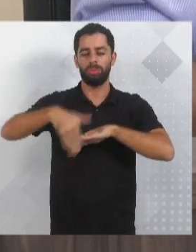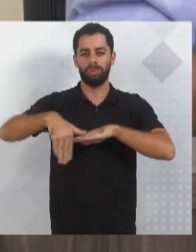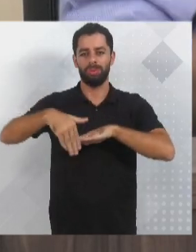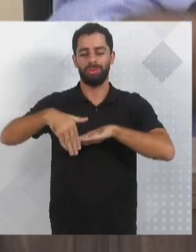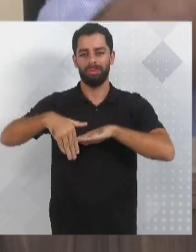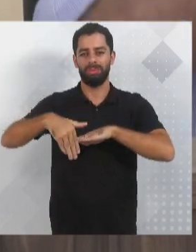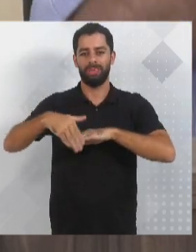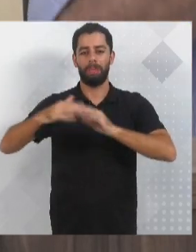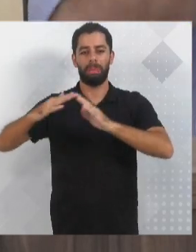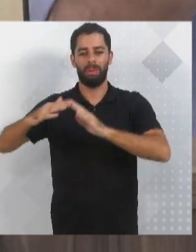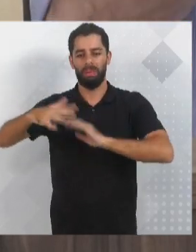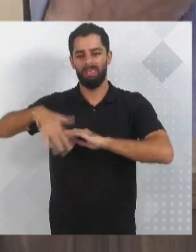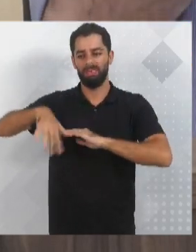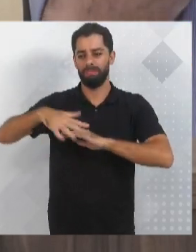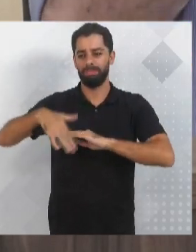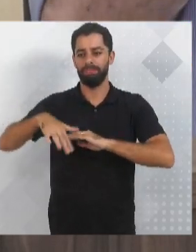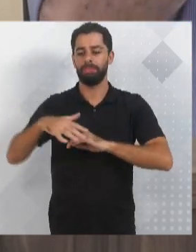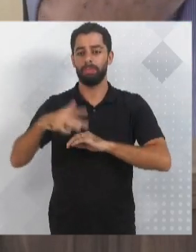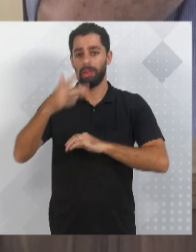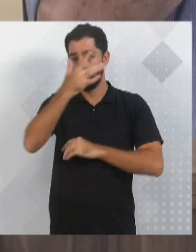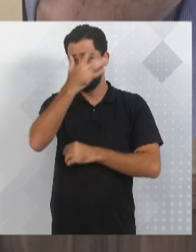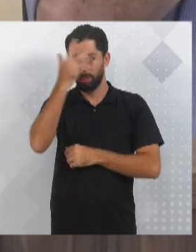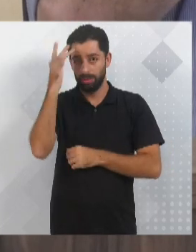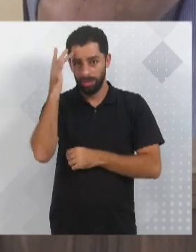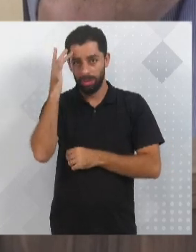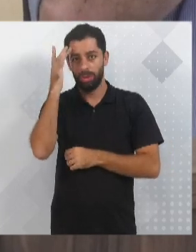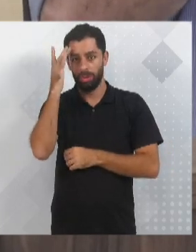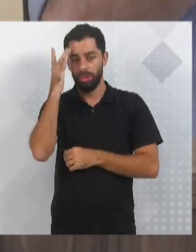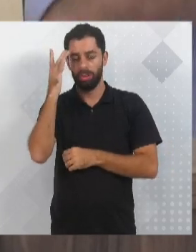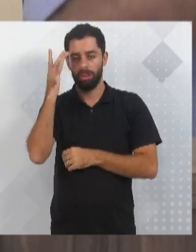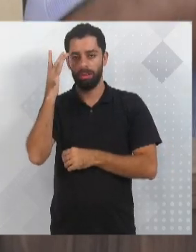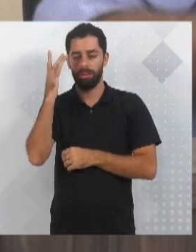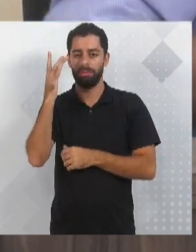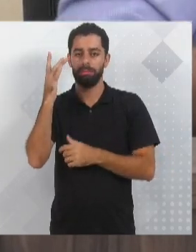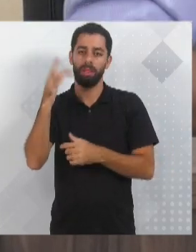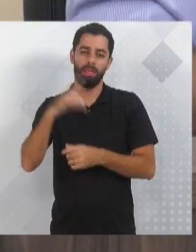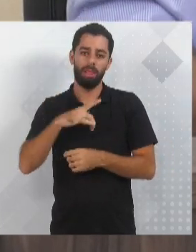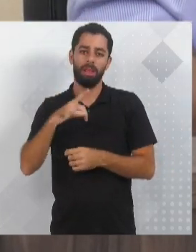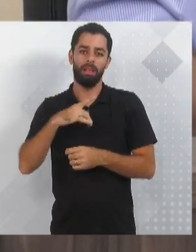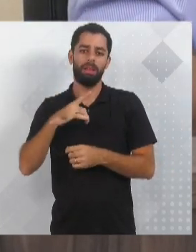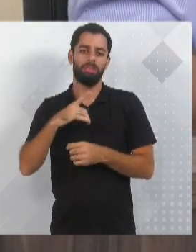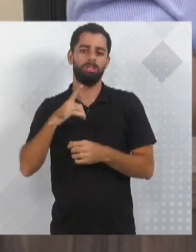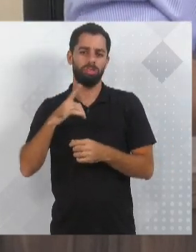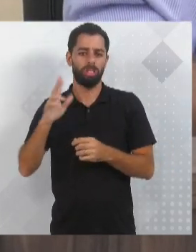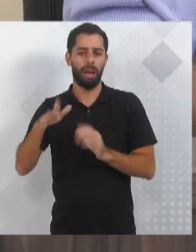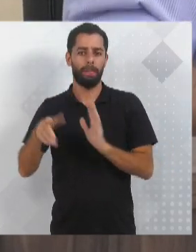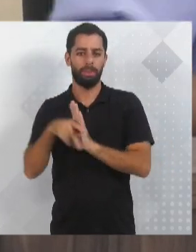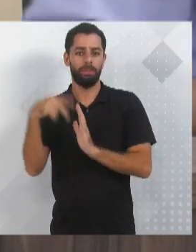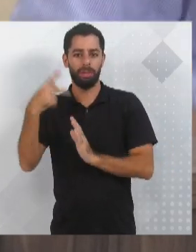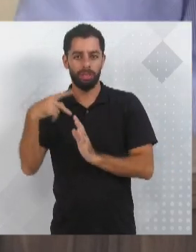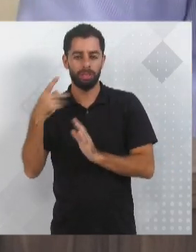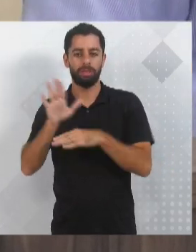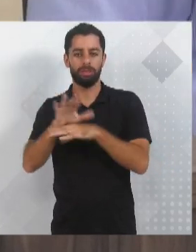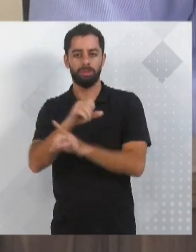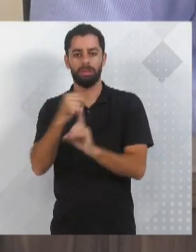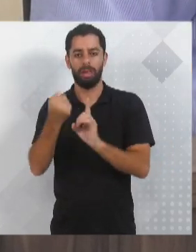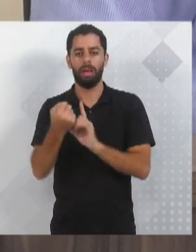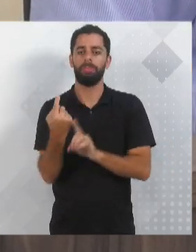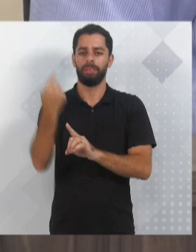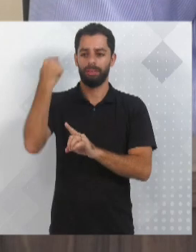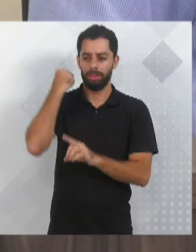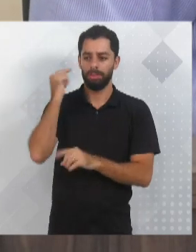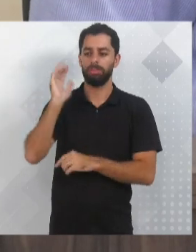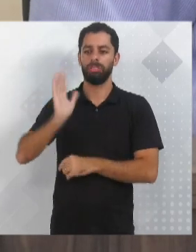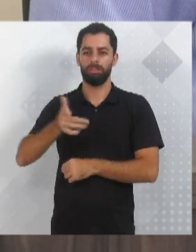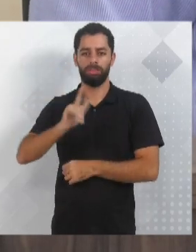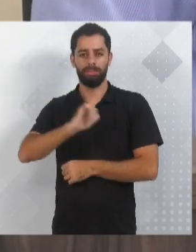é um público atendido pela política de assistência social. Já tivemos, em outros momentos, nessa casa,